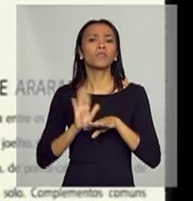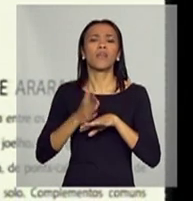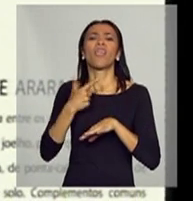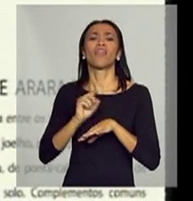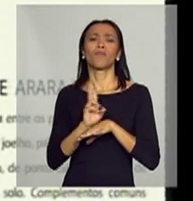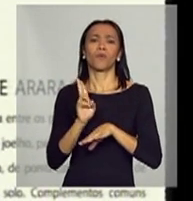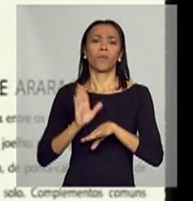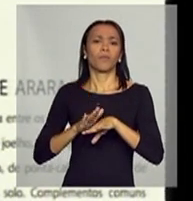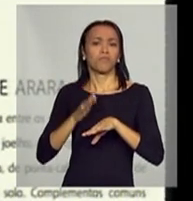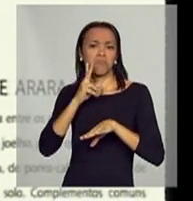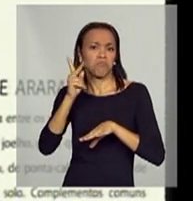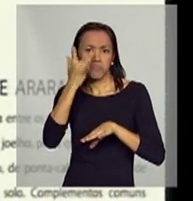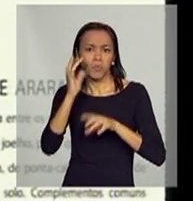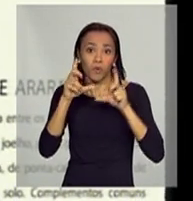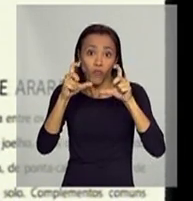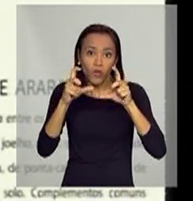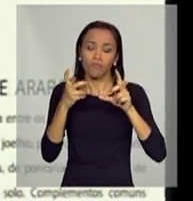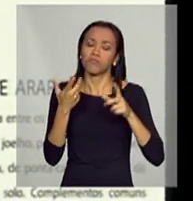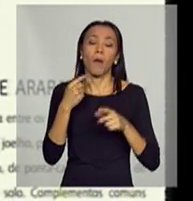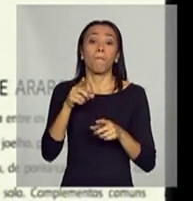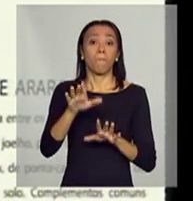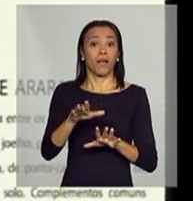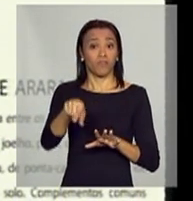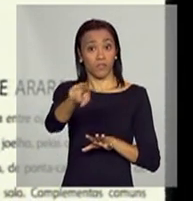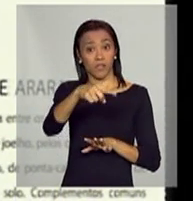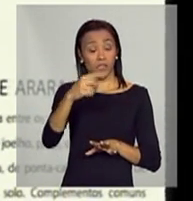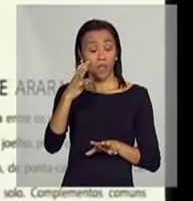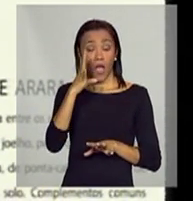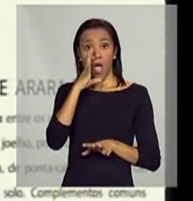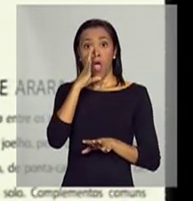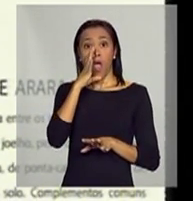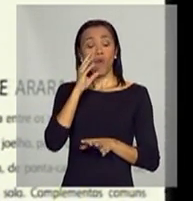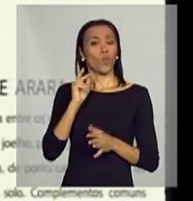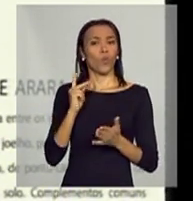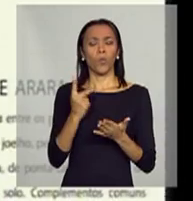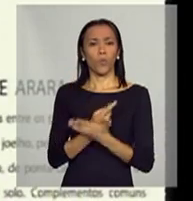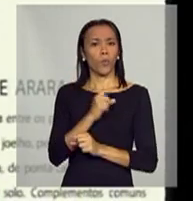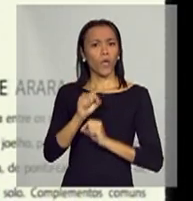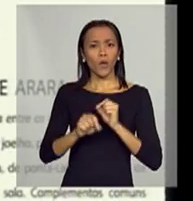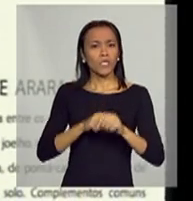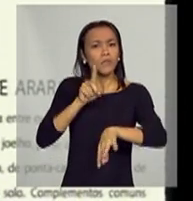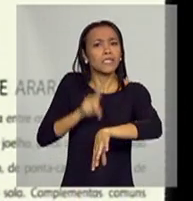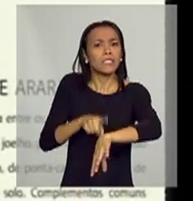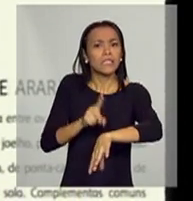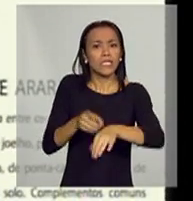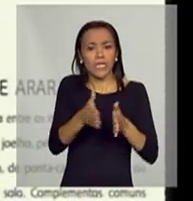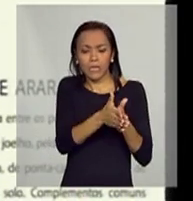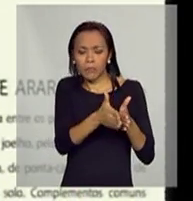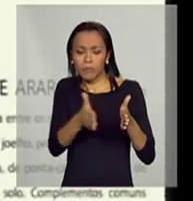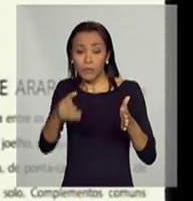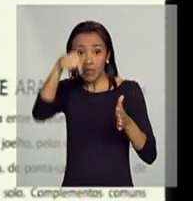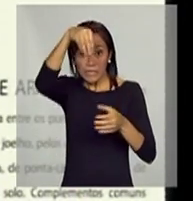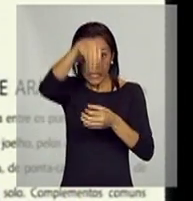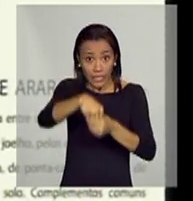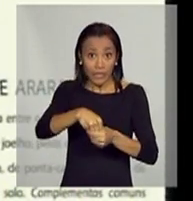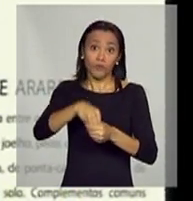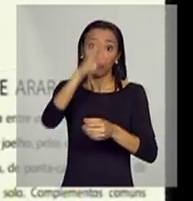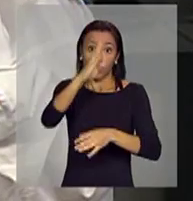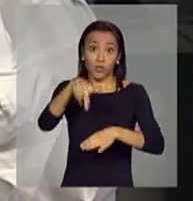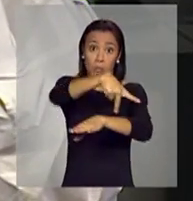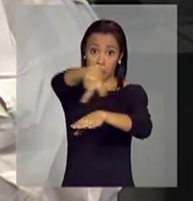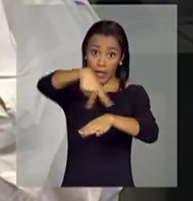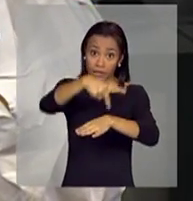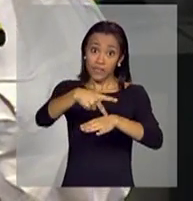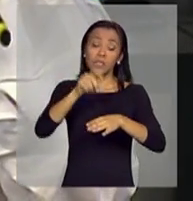dele. Mas é muito impressionante vocês pensarem o que está acontecendo nessa ditadura brasileira, nesse país, em que